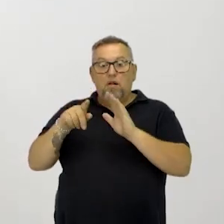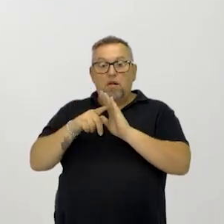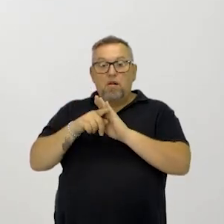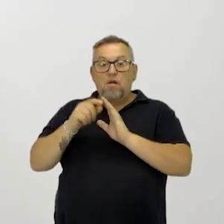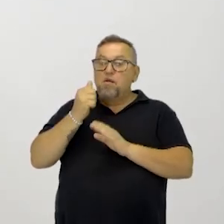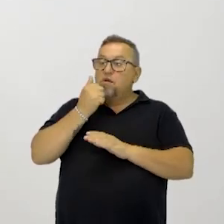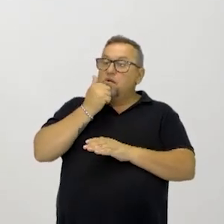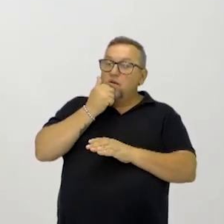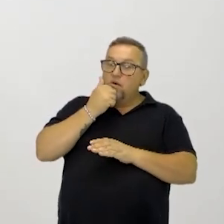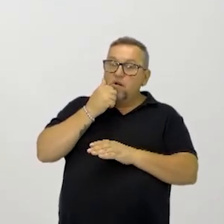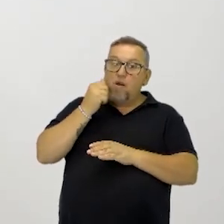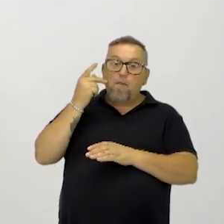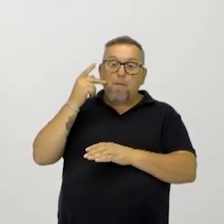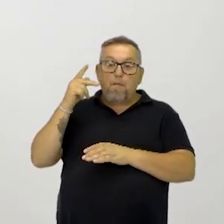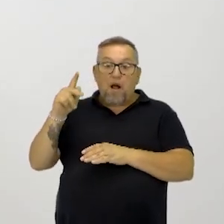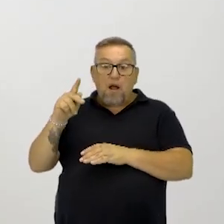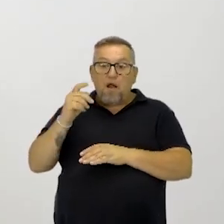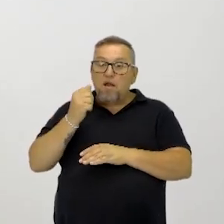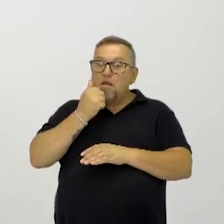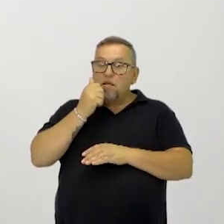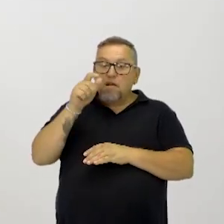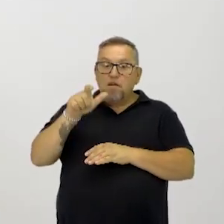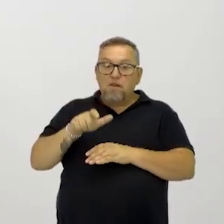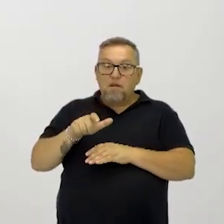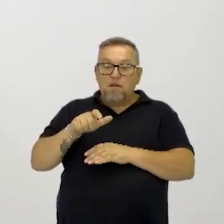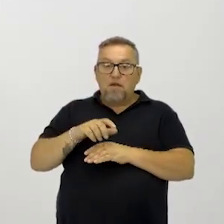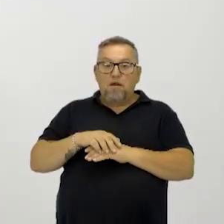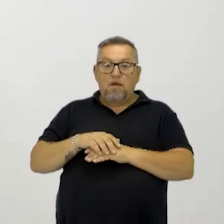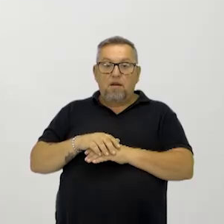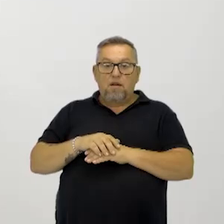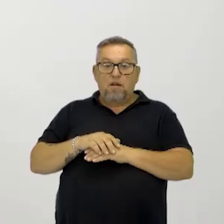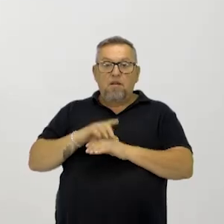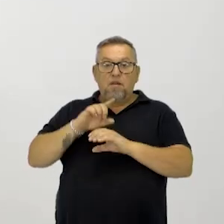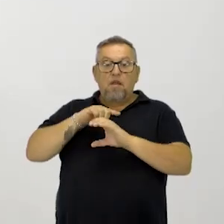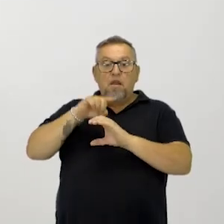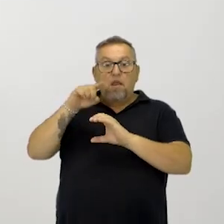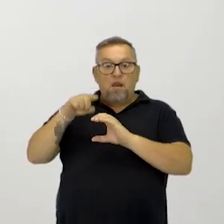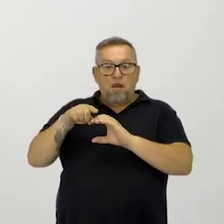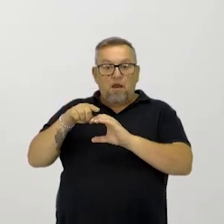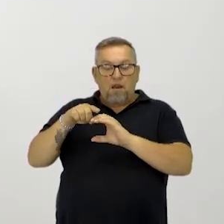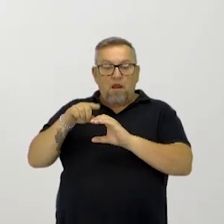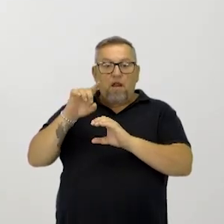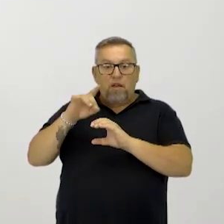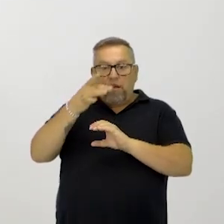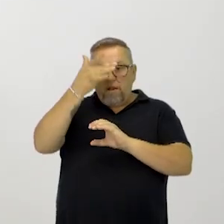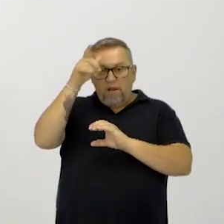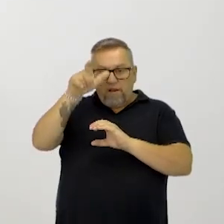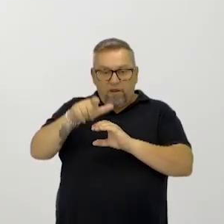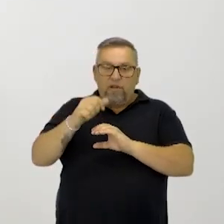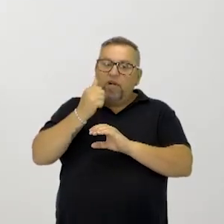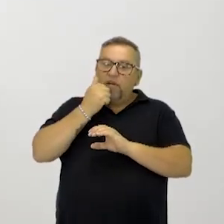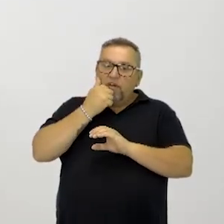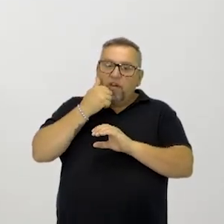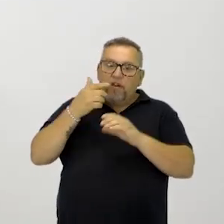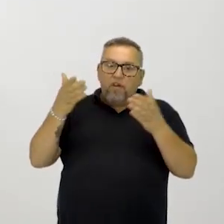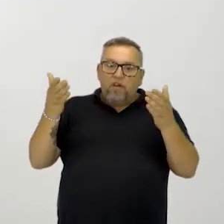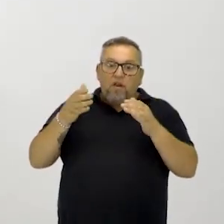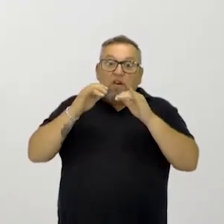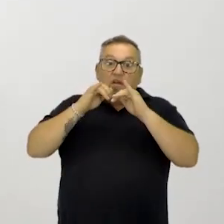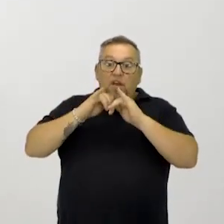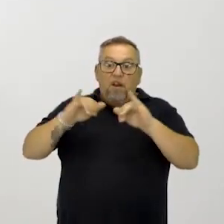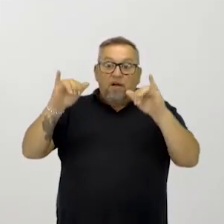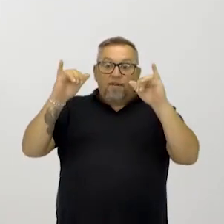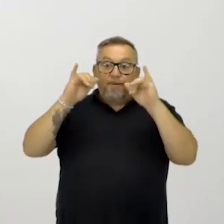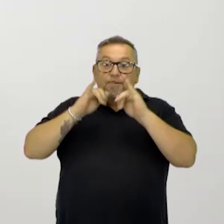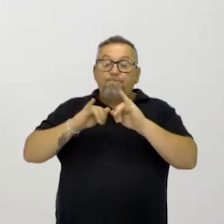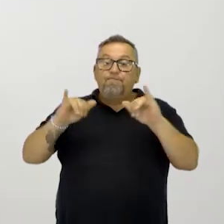cientistas para cientistas, entenderam? Quando é só artigo, artigo é de cientista para cientista. Já o de divulgação,